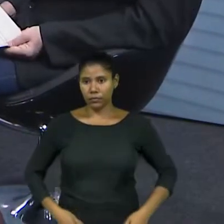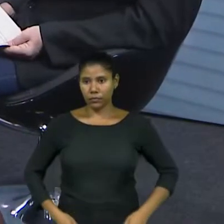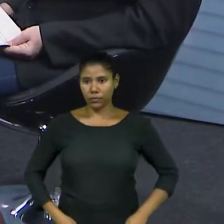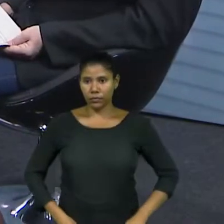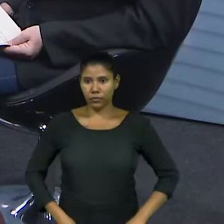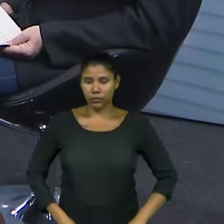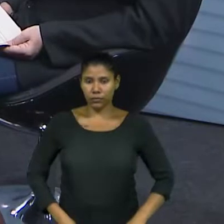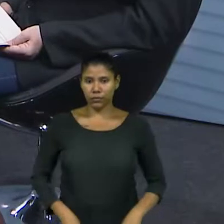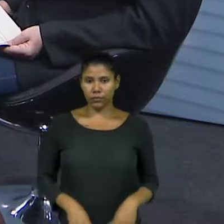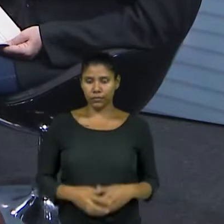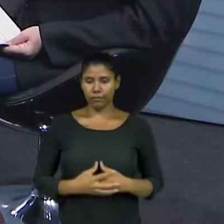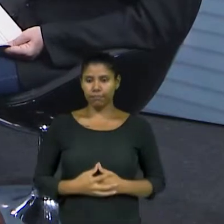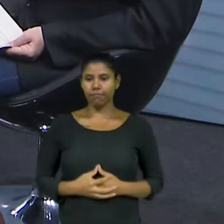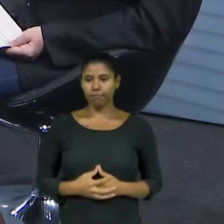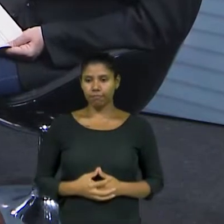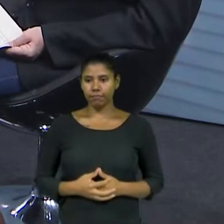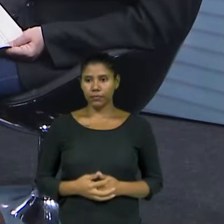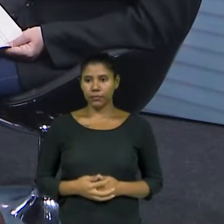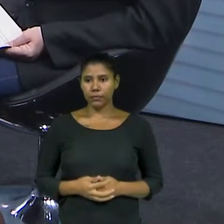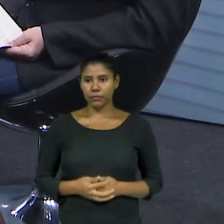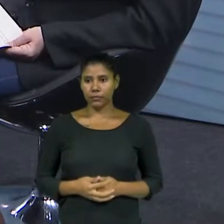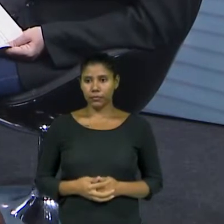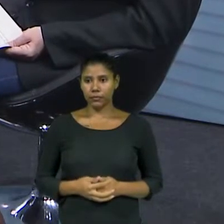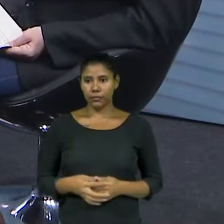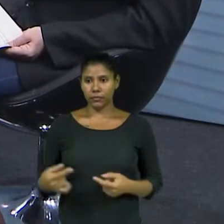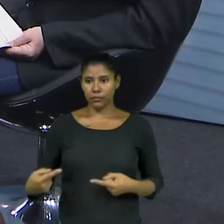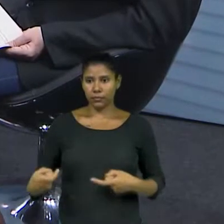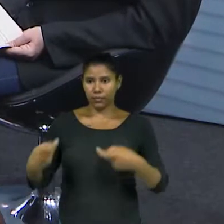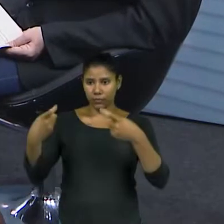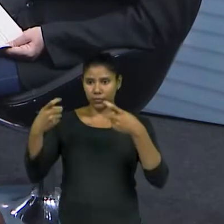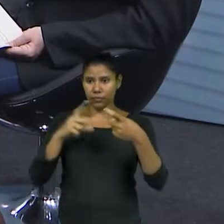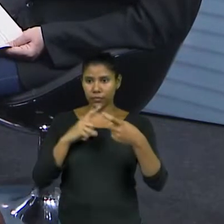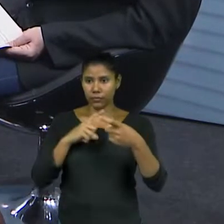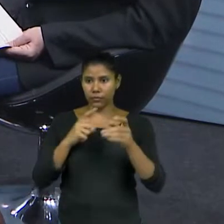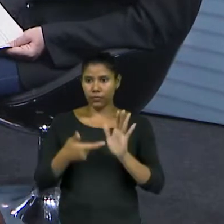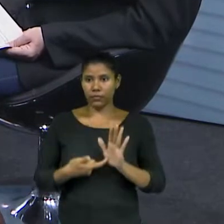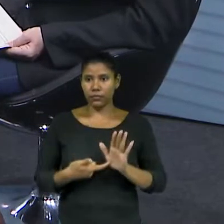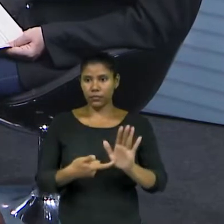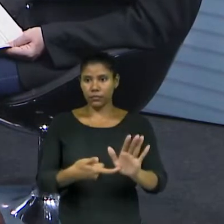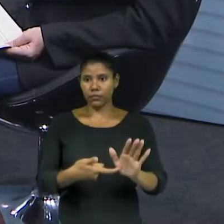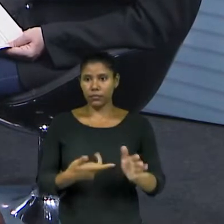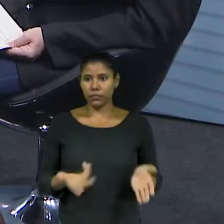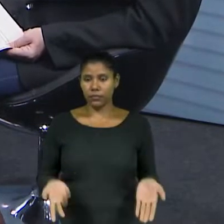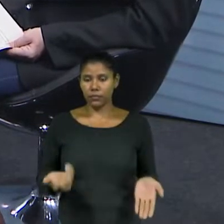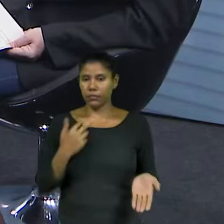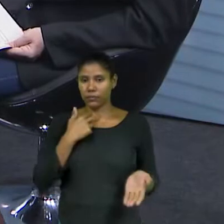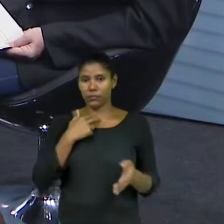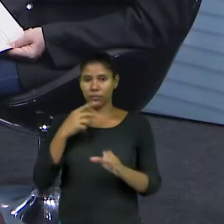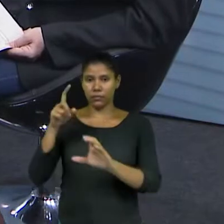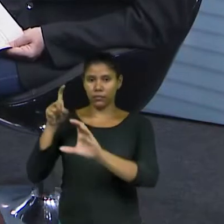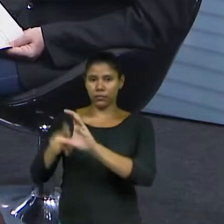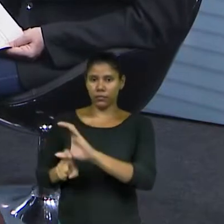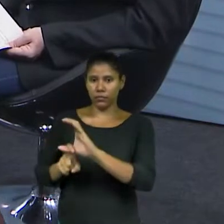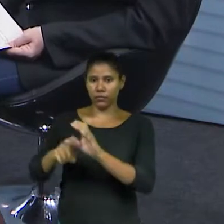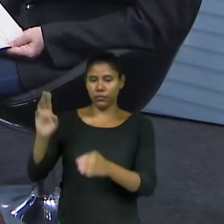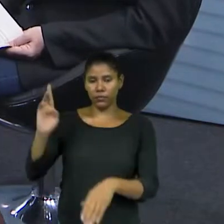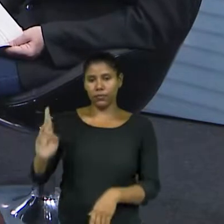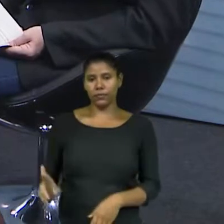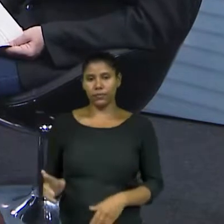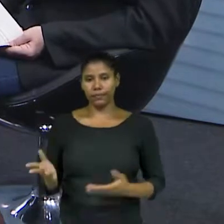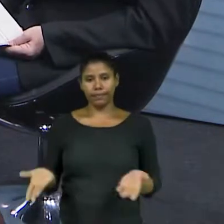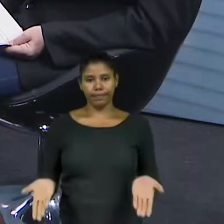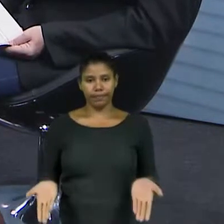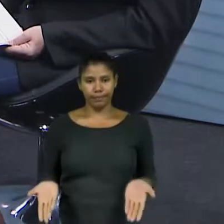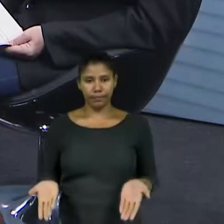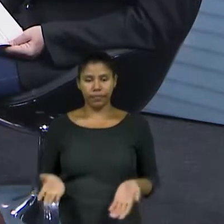Exatamente. E com essa guerra aí mostrou, você não pode ficar dependente só de um país. Não é possível isso. E grande